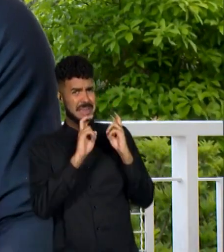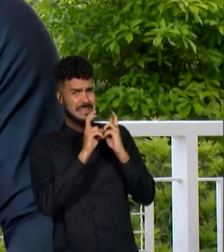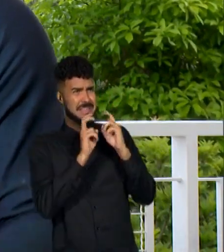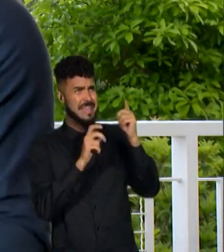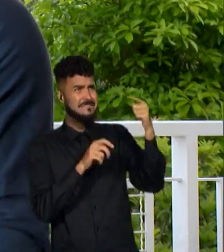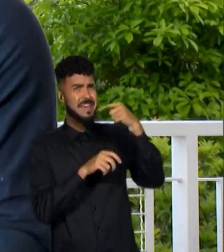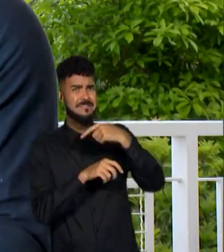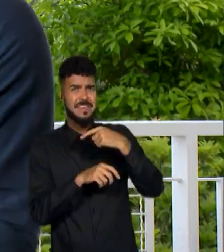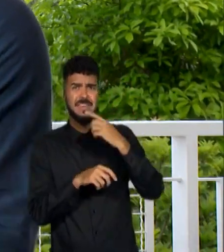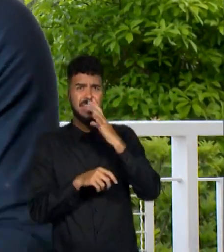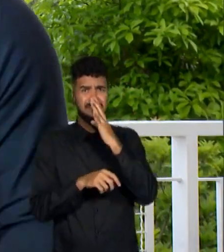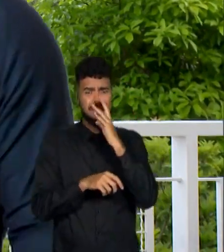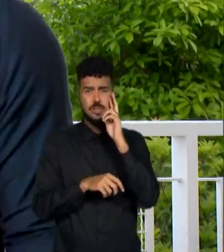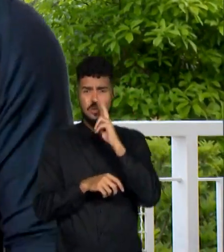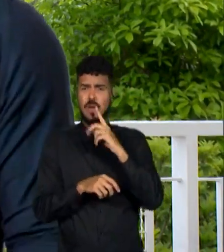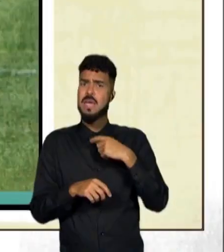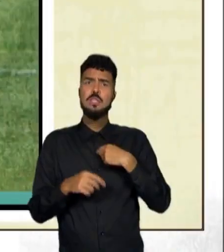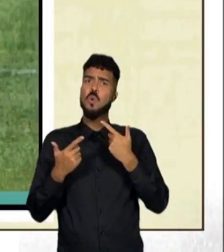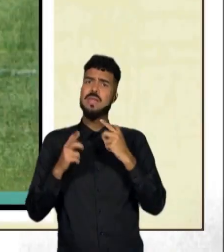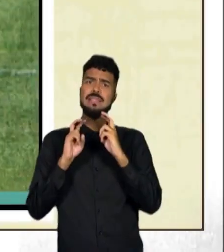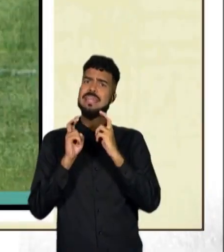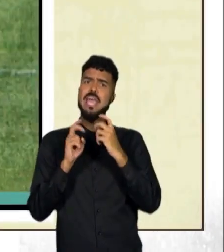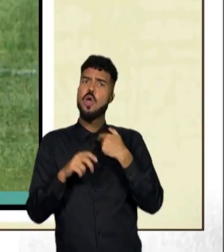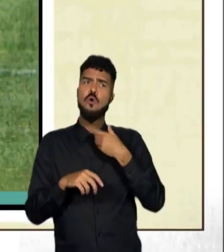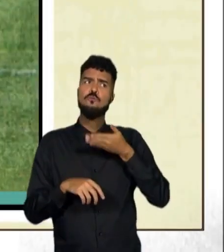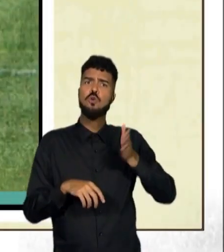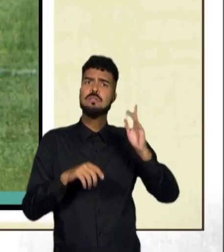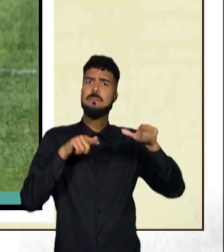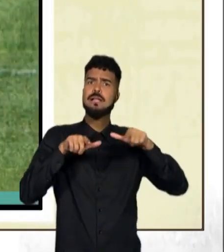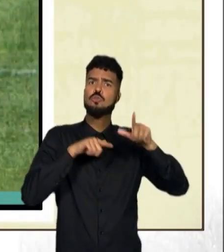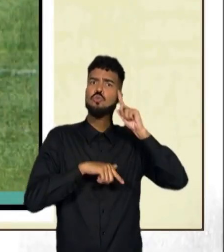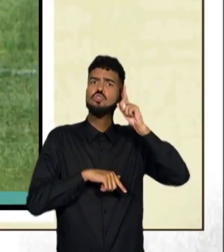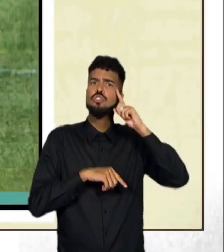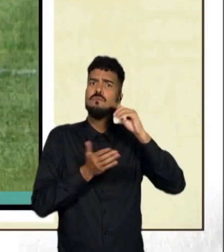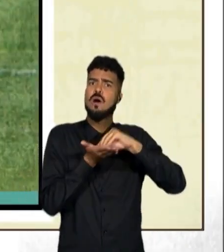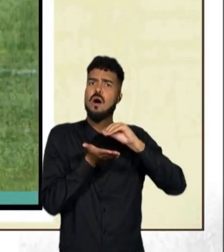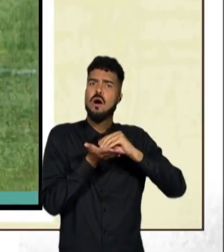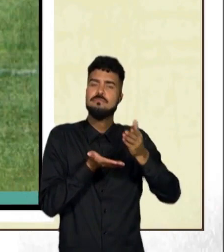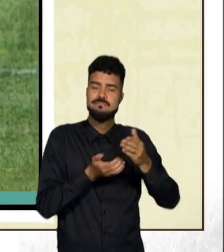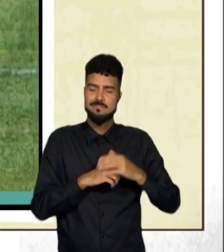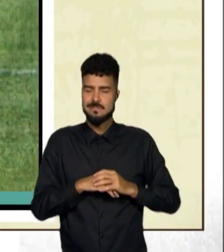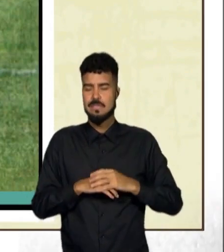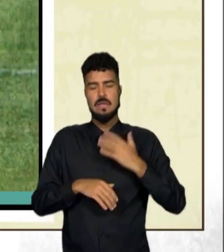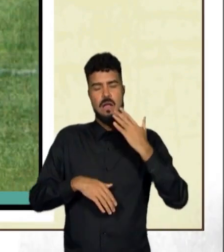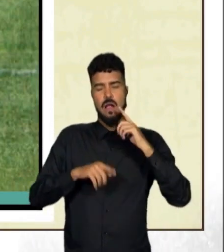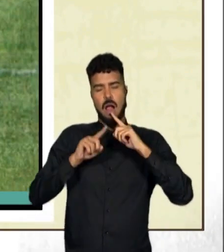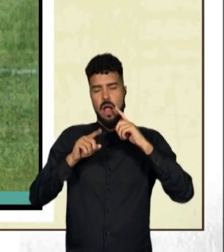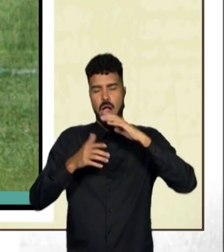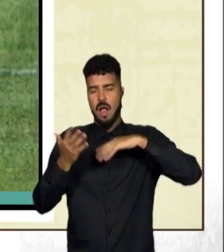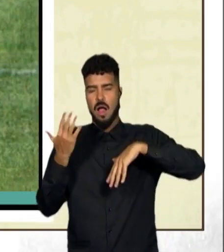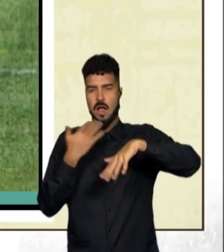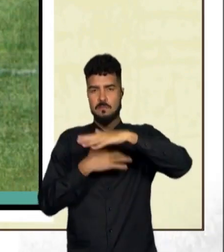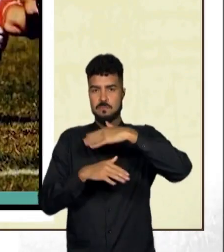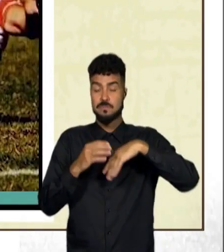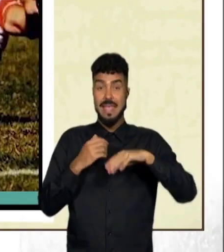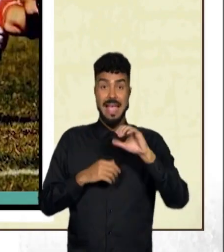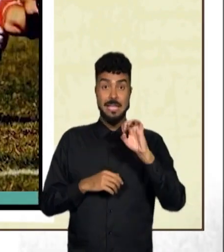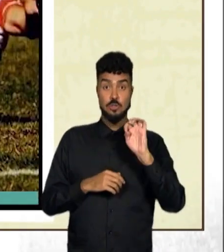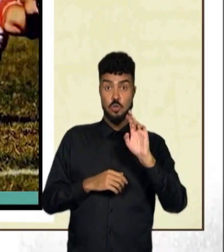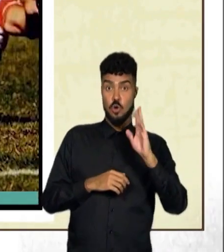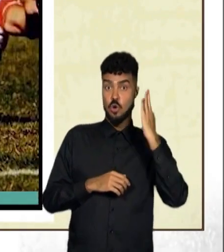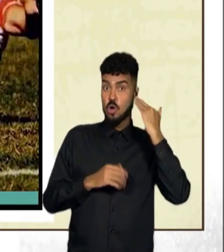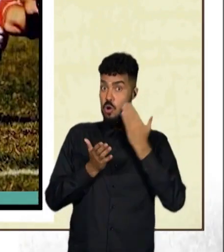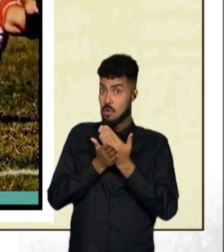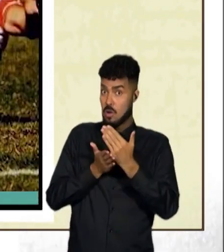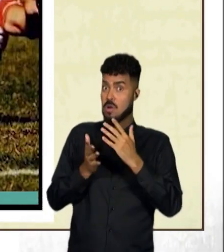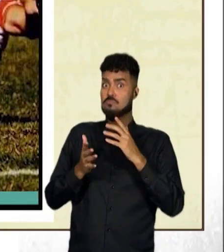um jogo do Fluminense e não tem trem para ir trabalhar? Na década de 80, o Bangu consegue trazer grandes jogos, grandes clubes, né, na era do Castor de Andrade, digamos assim,